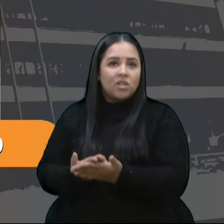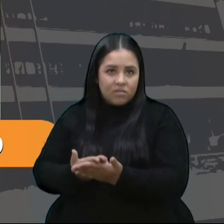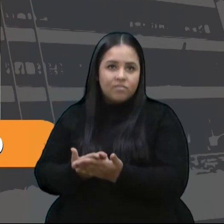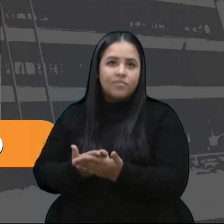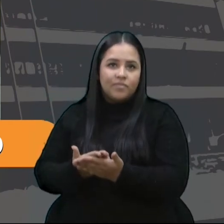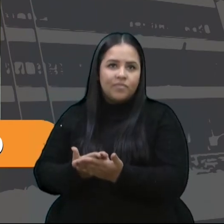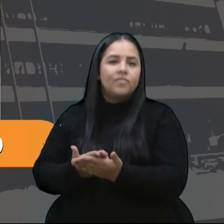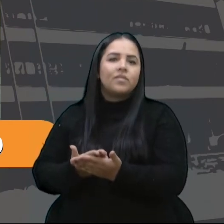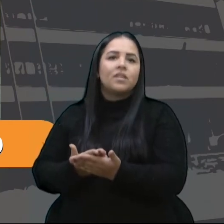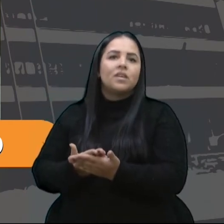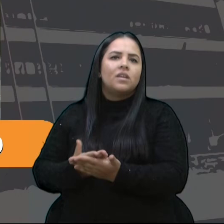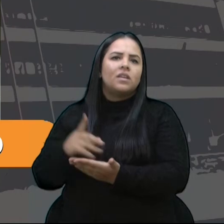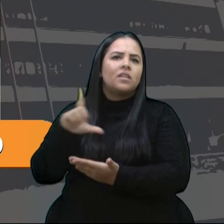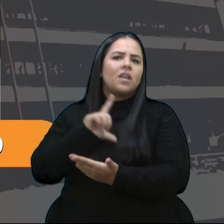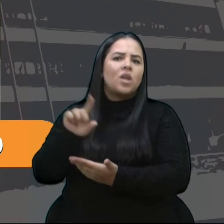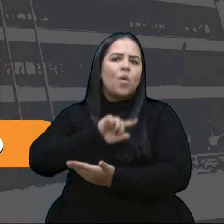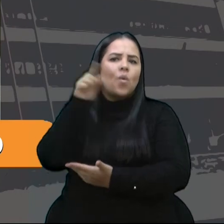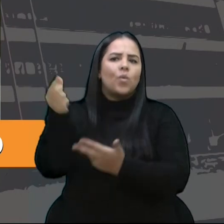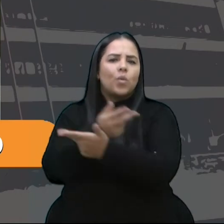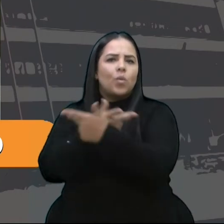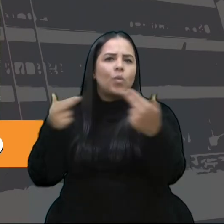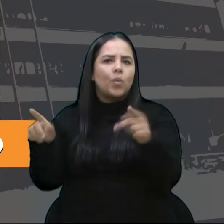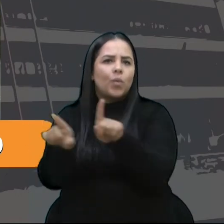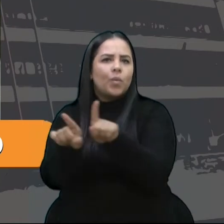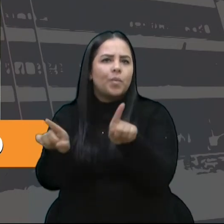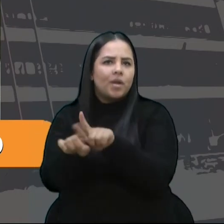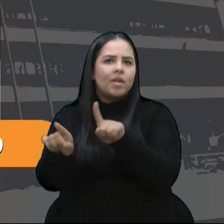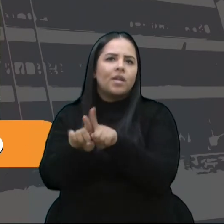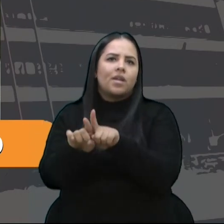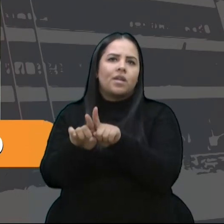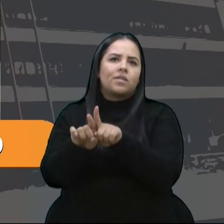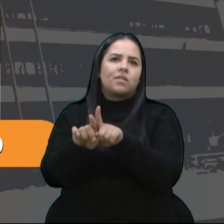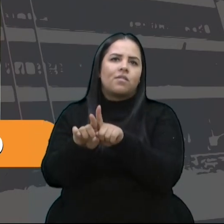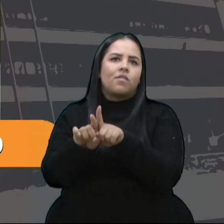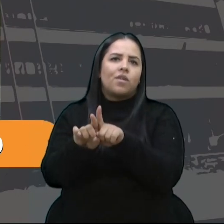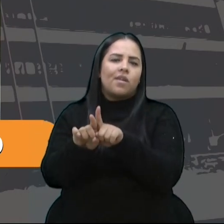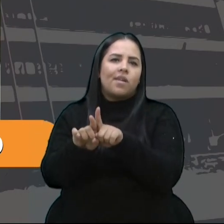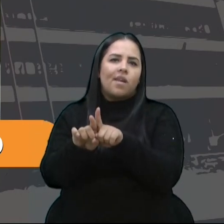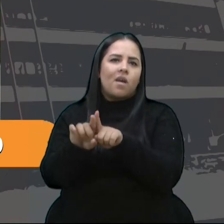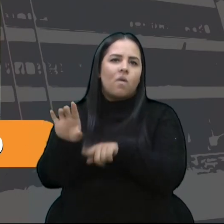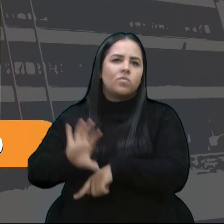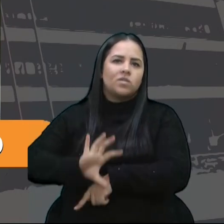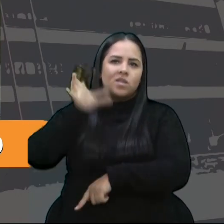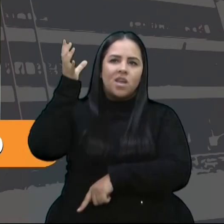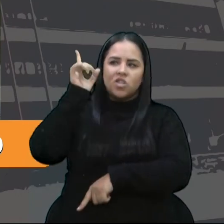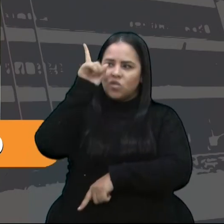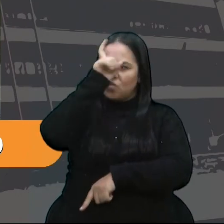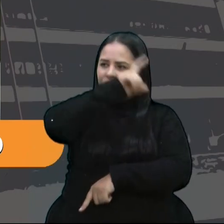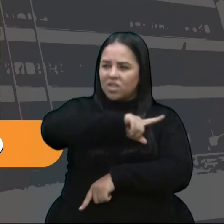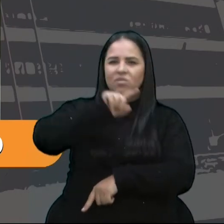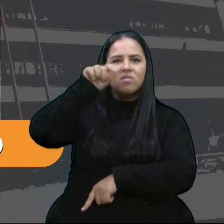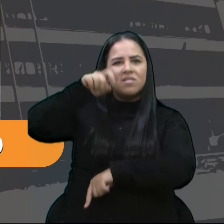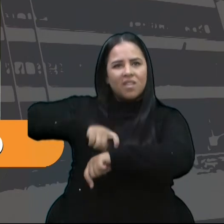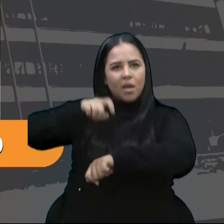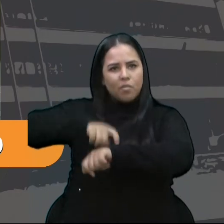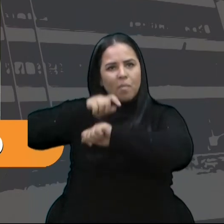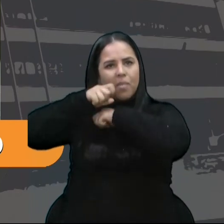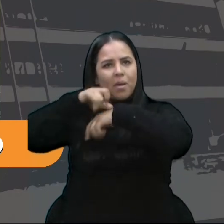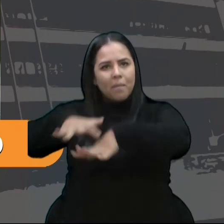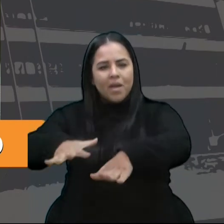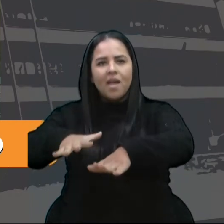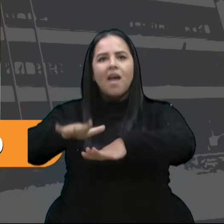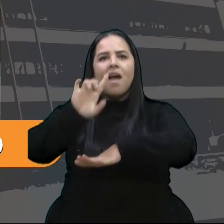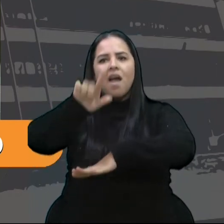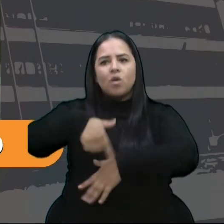Outras tendências que também foram se agravando nesse período da pandemia. Jornalismo